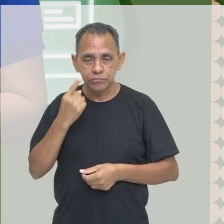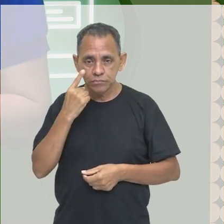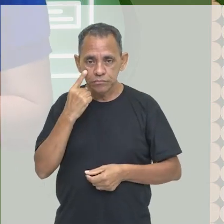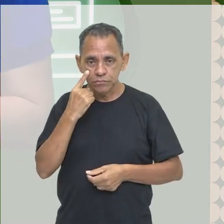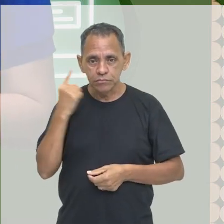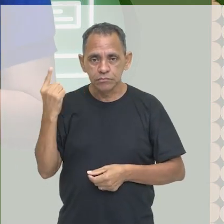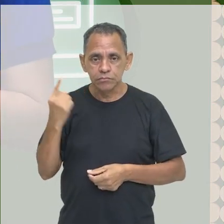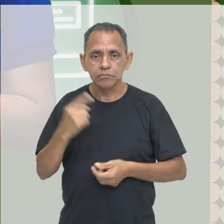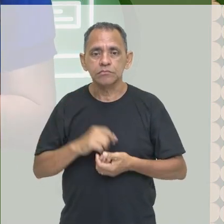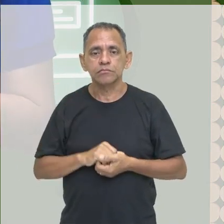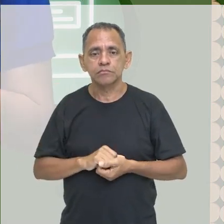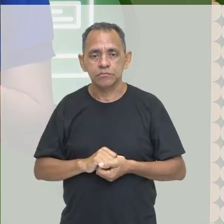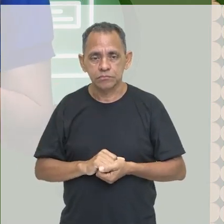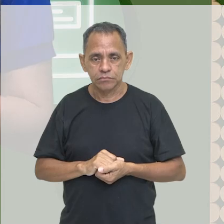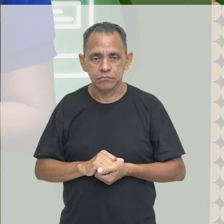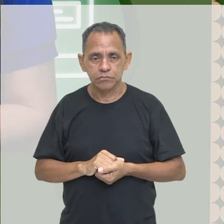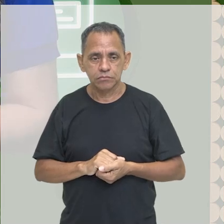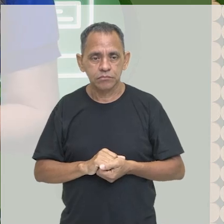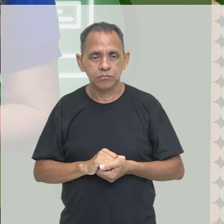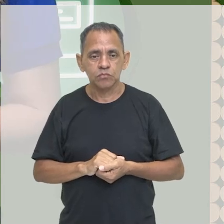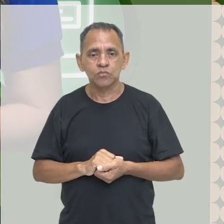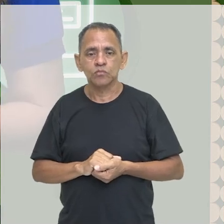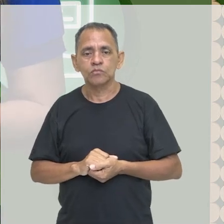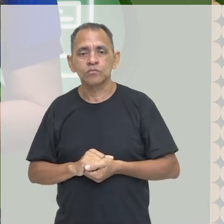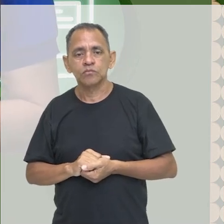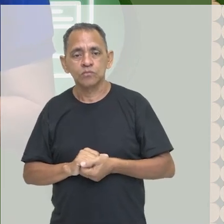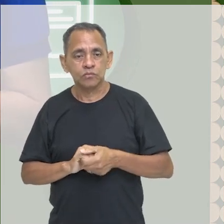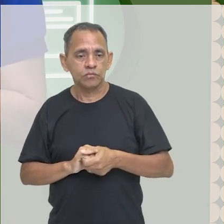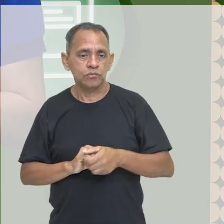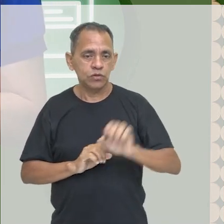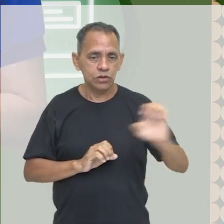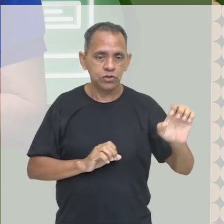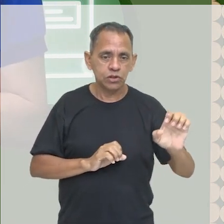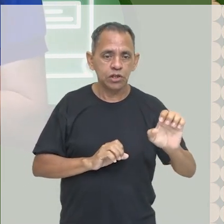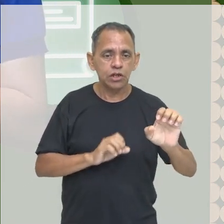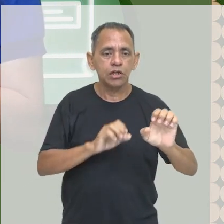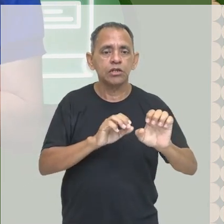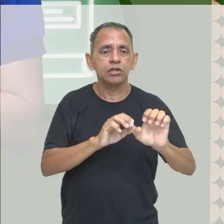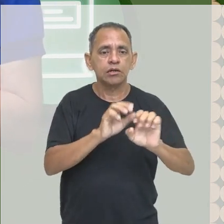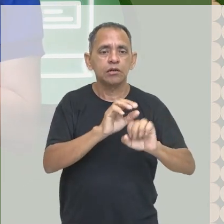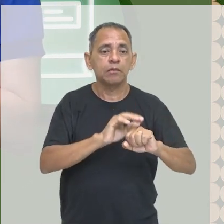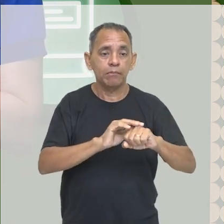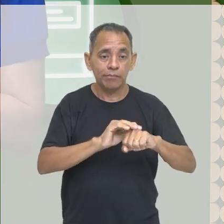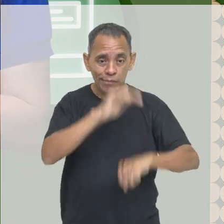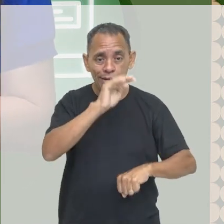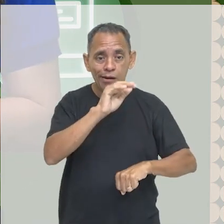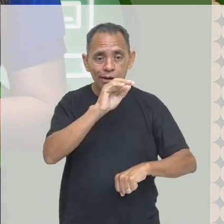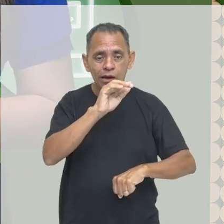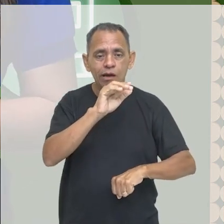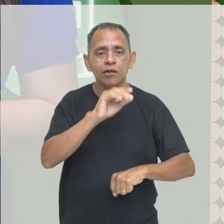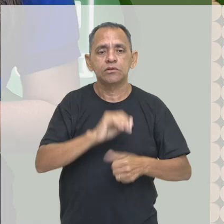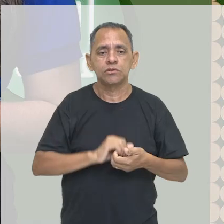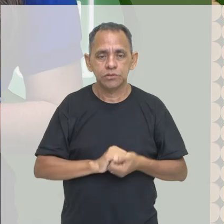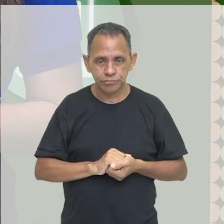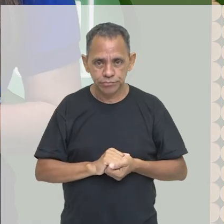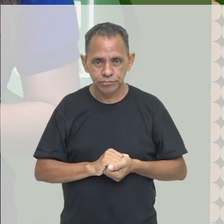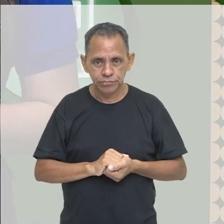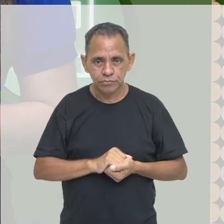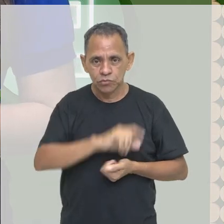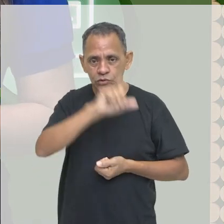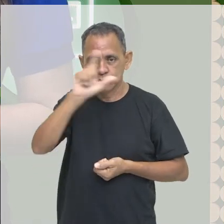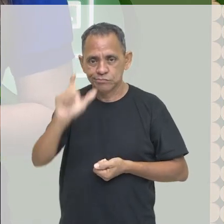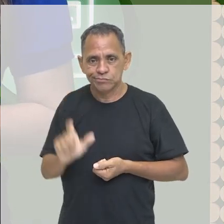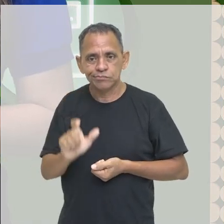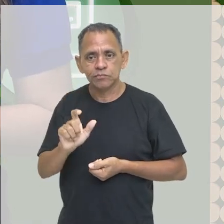um ambiente mais concentrado. Agora vocês conseguem observar que nesse